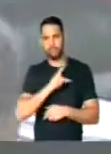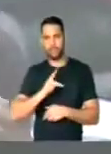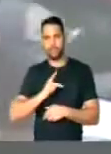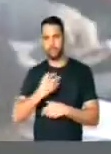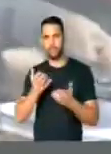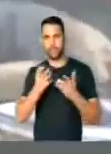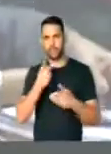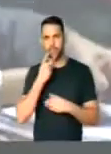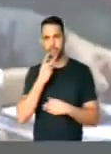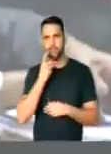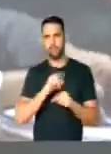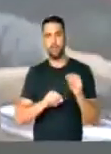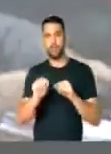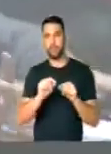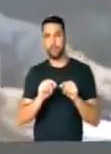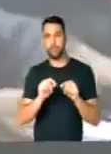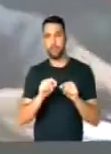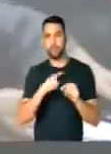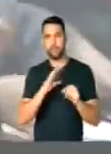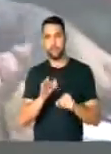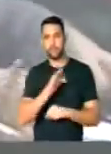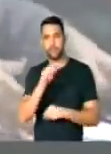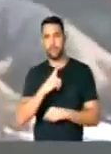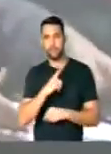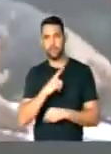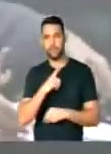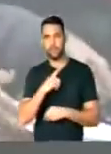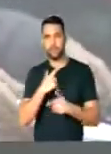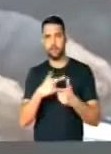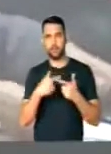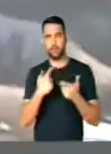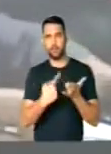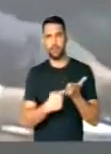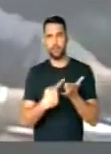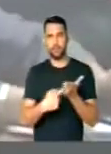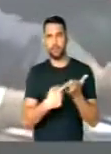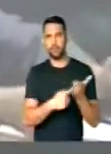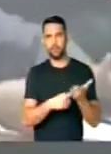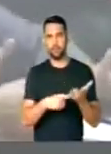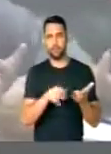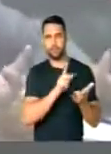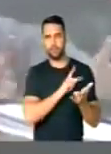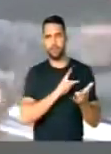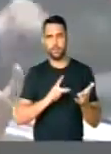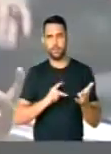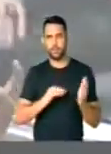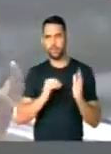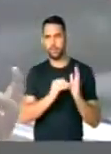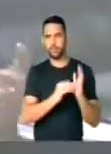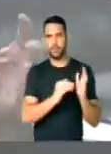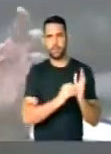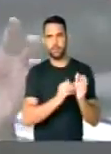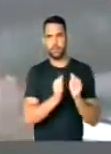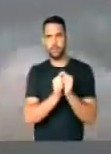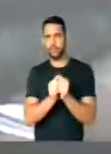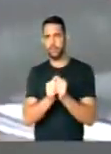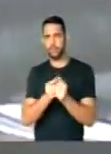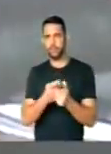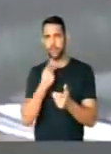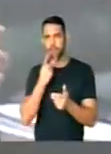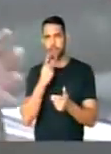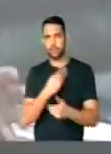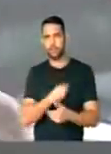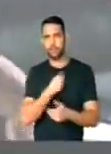quer dizer que o seguinte será que não está havendo algum acordo com o presidente do senado com relação